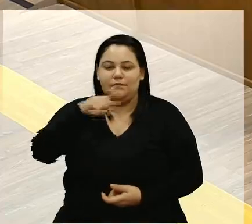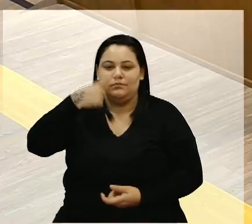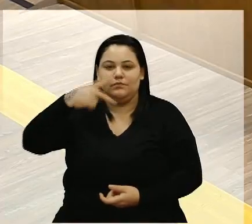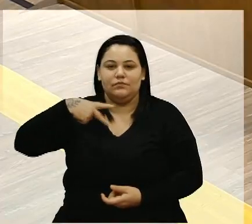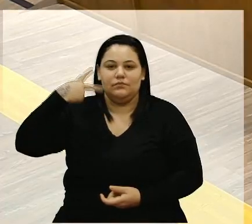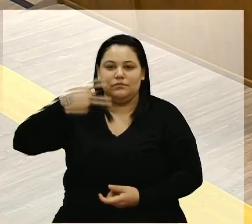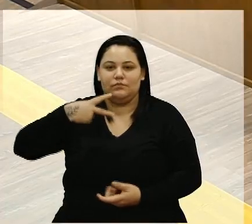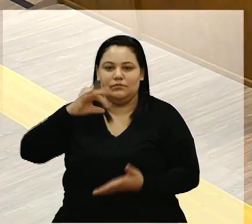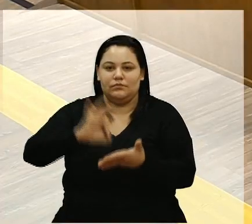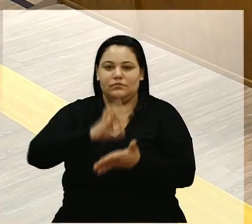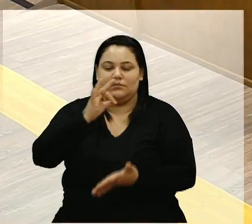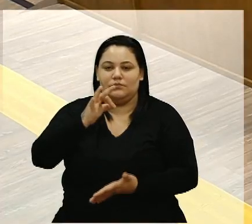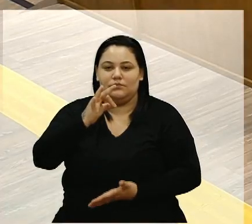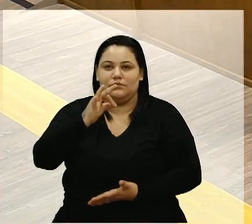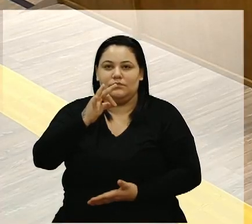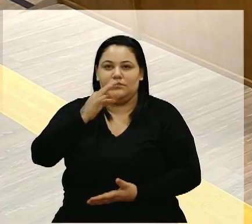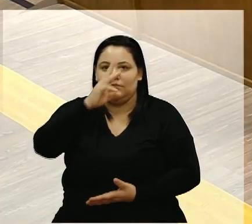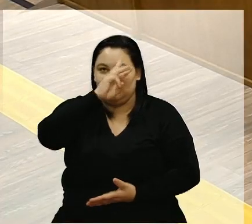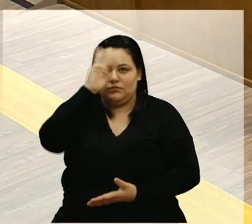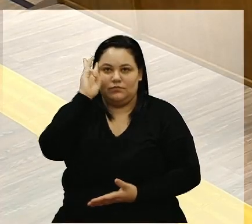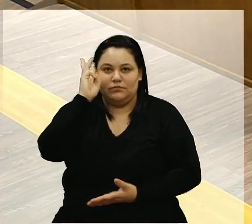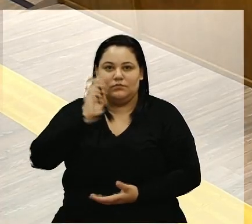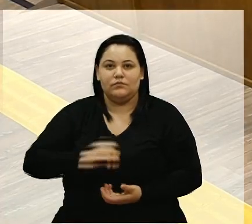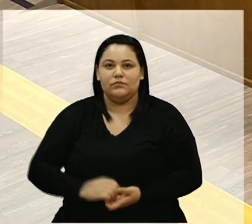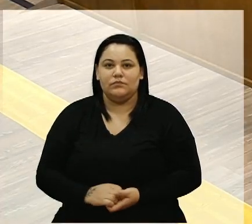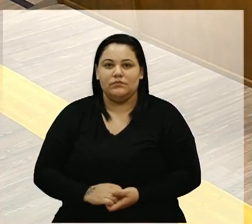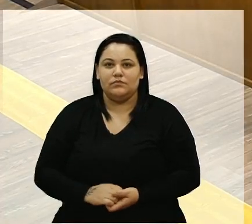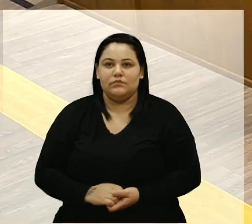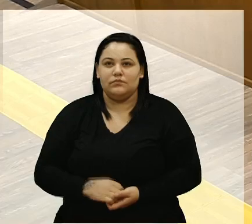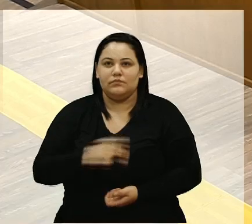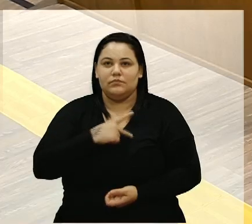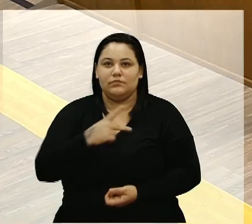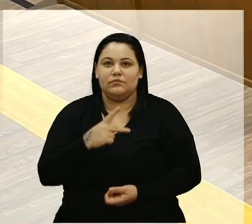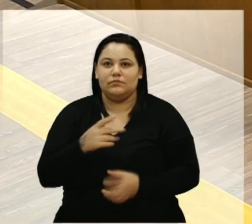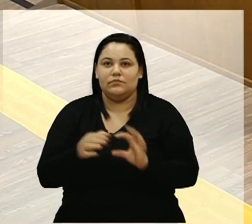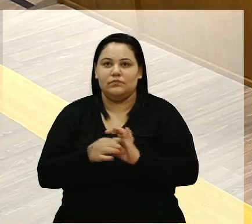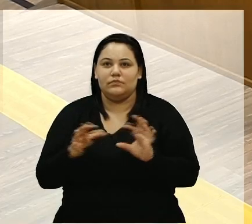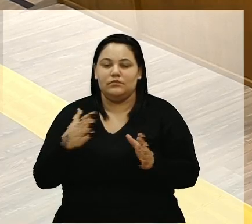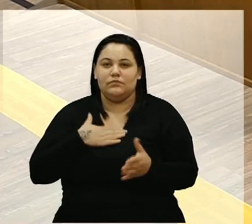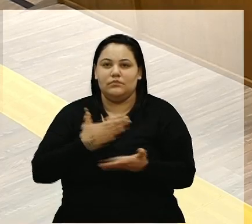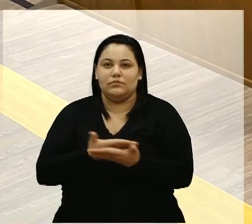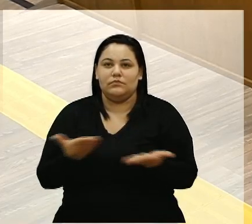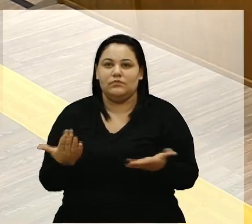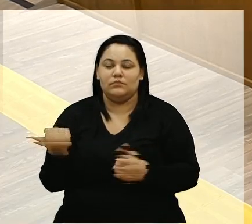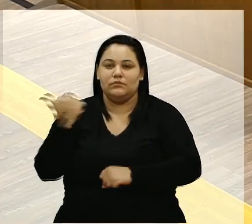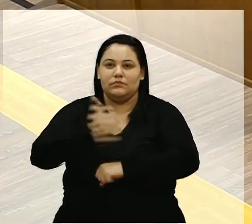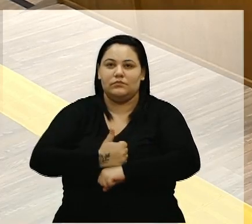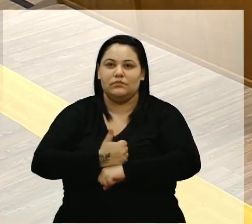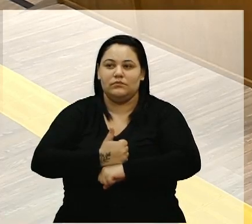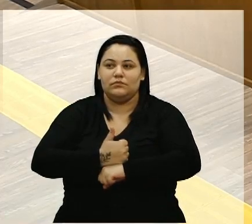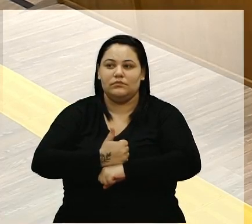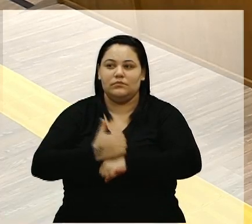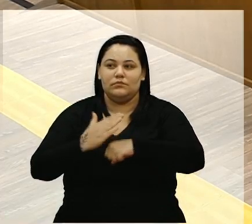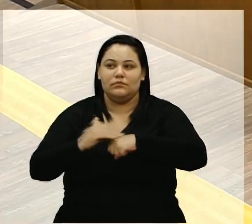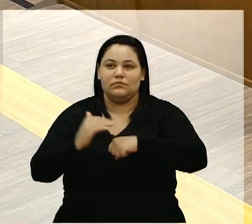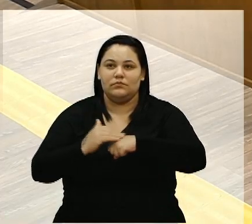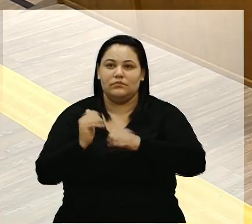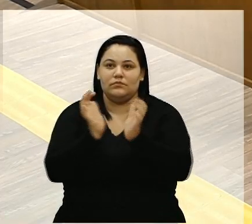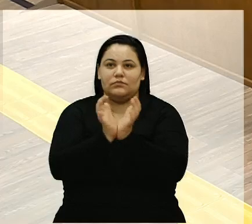Inscrito no grande expediente, vereador Juliano Valim. Estimado presidente, eu repasso meu grande expediente ao nobre colega